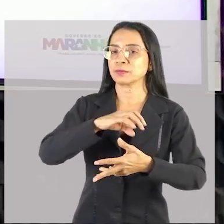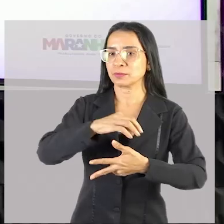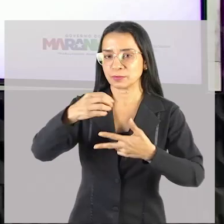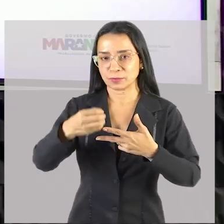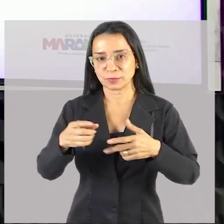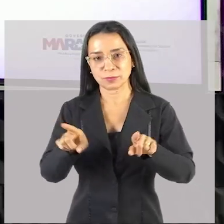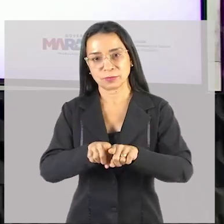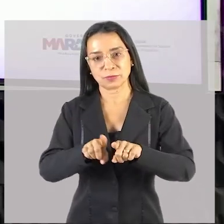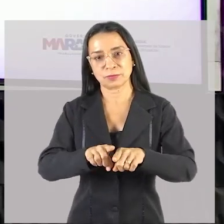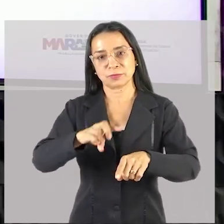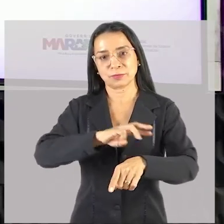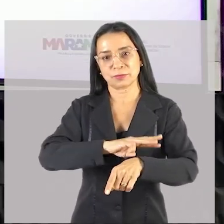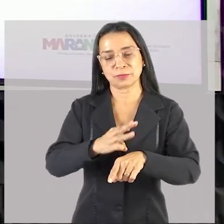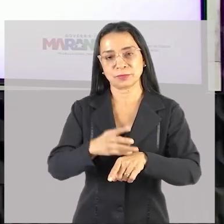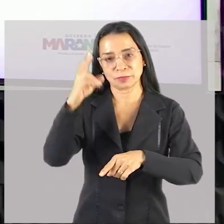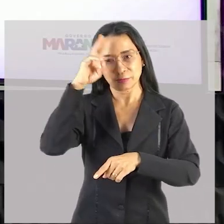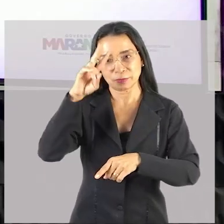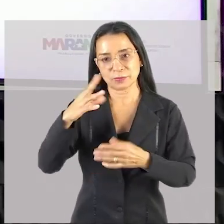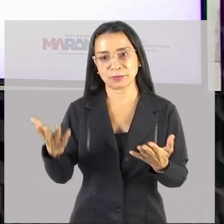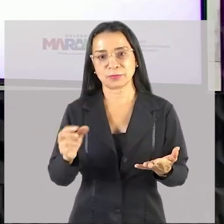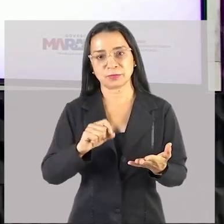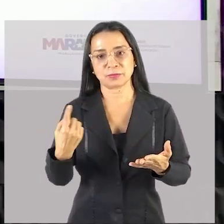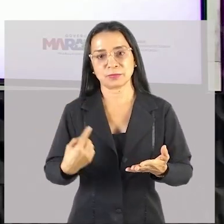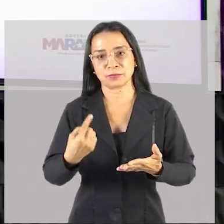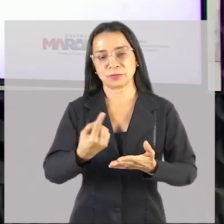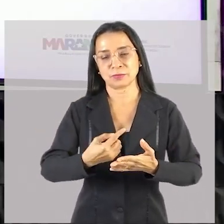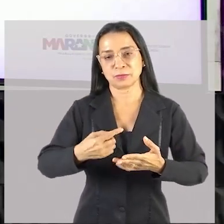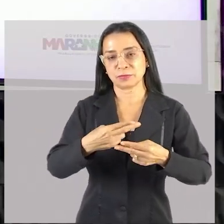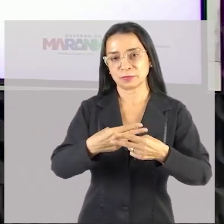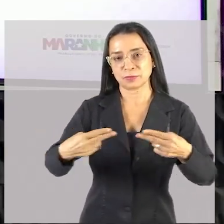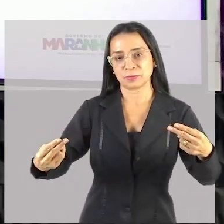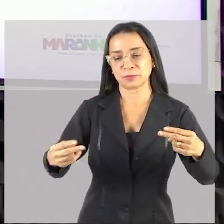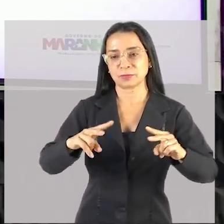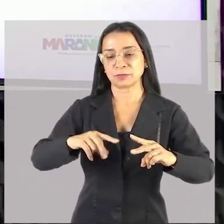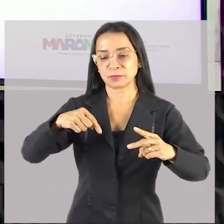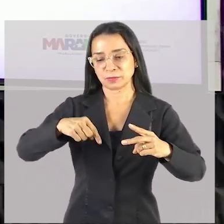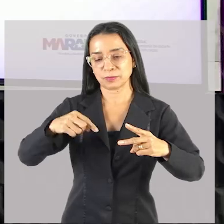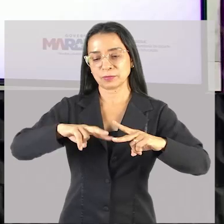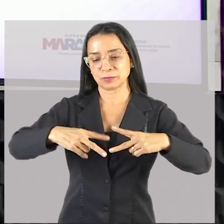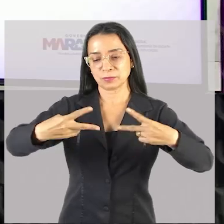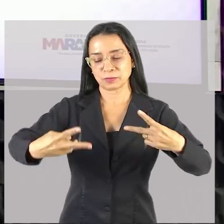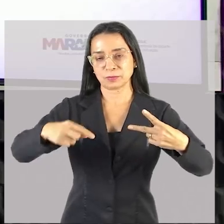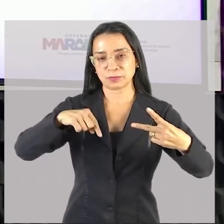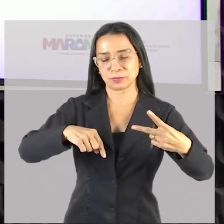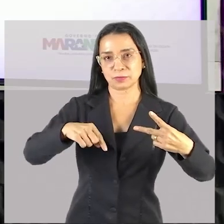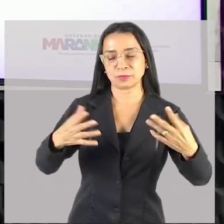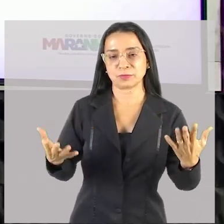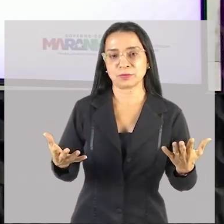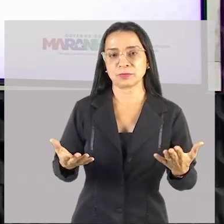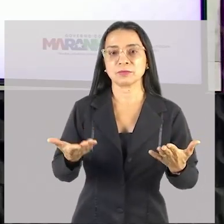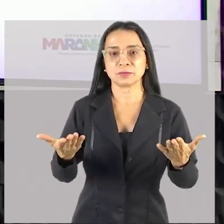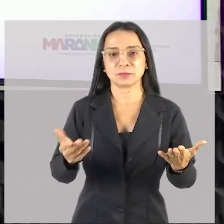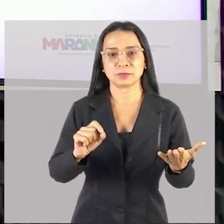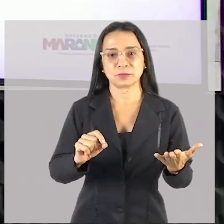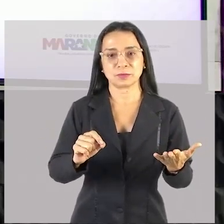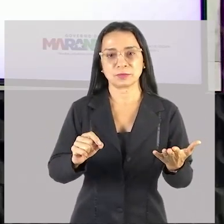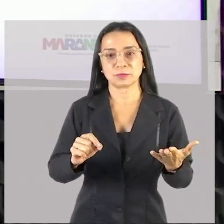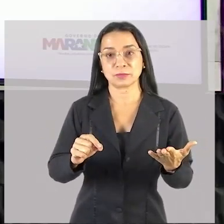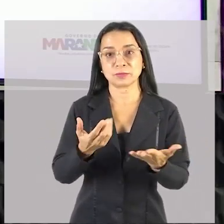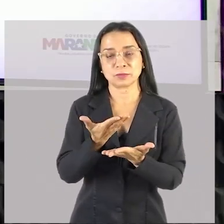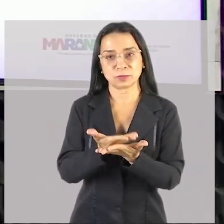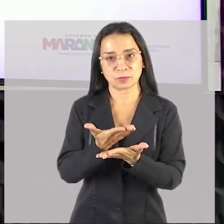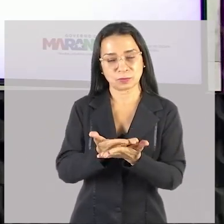o EMA. Lembrando que o nosso material está disponível no link abaixo, beleza? Então, pessoal, ao longo